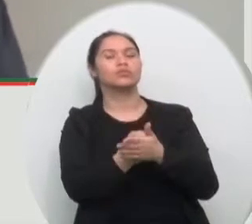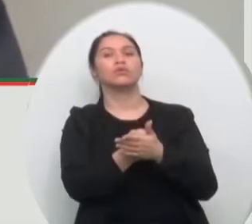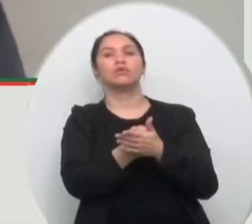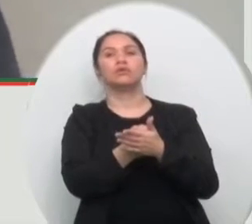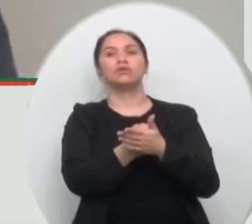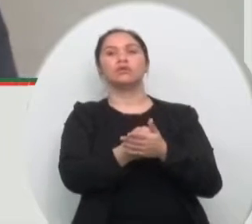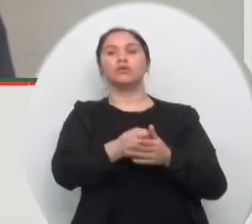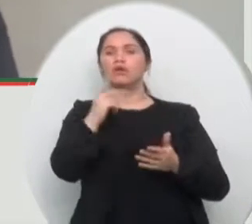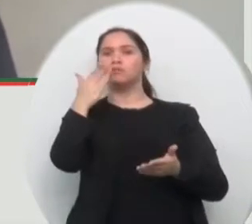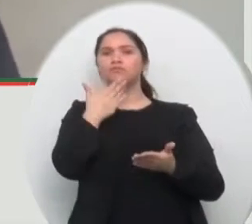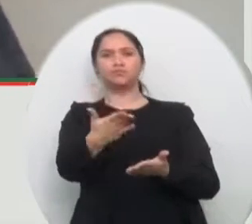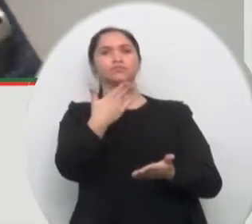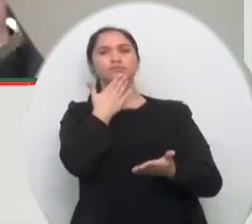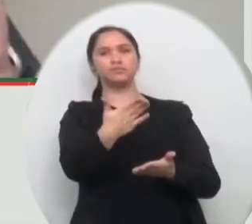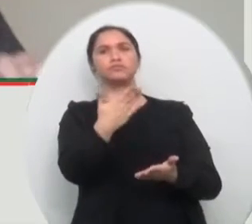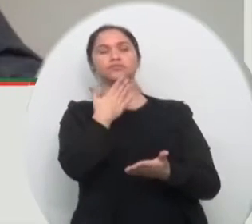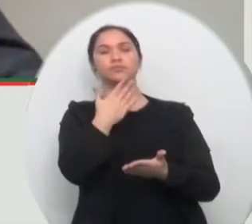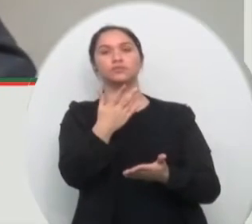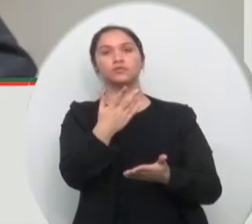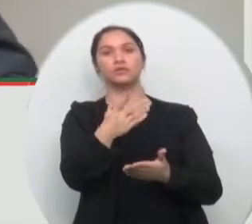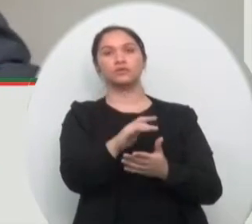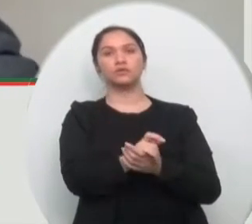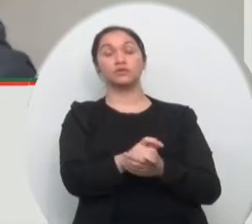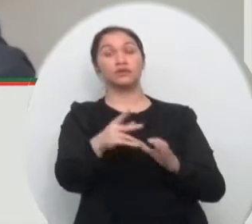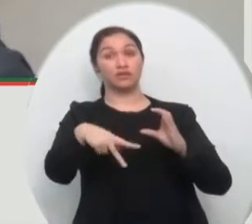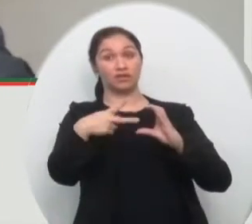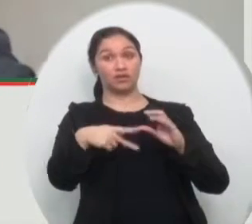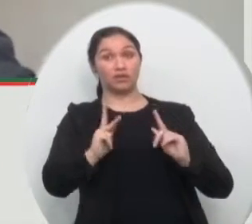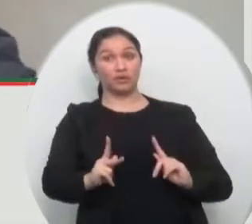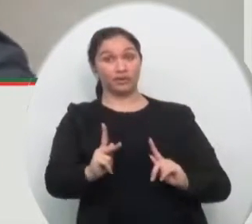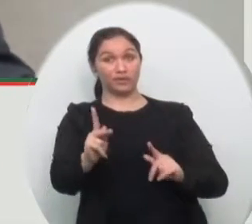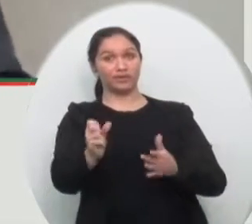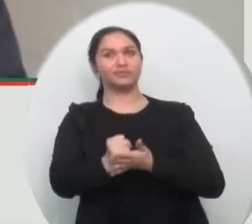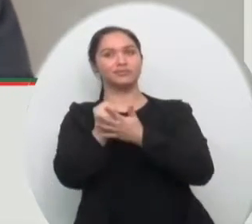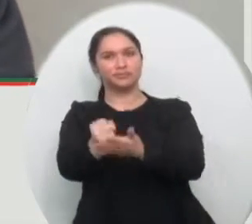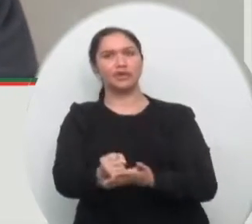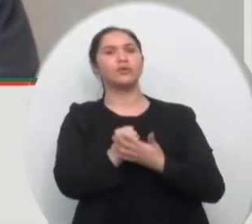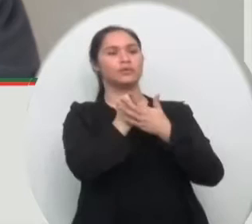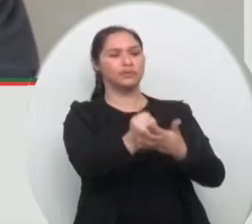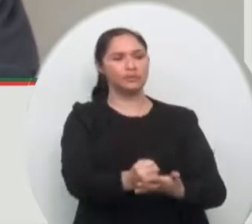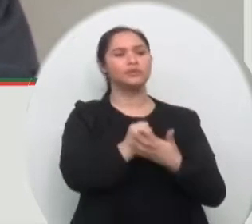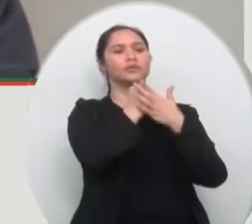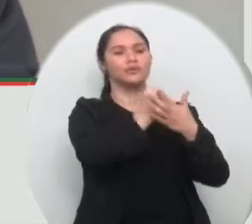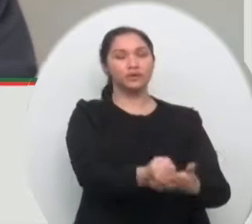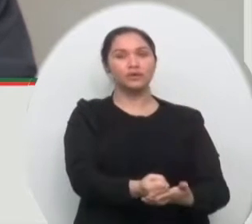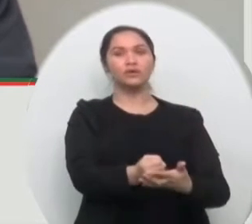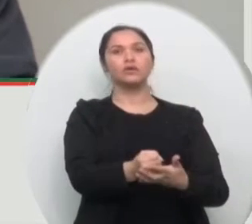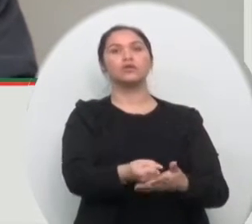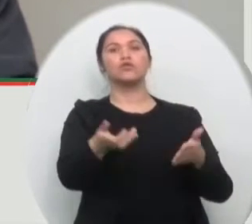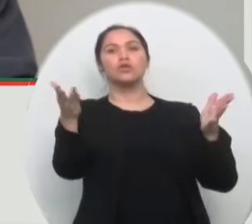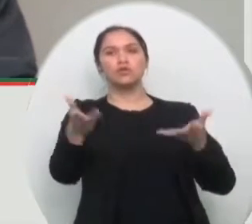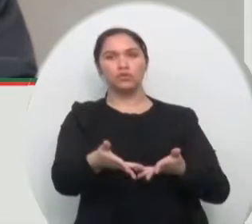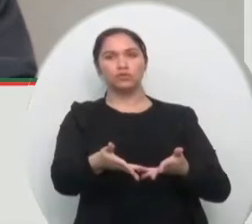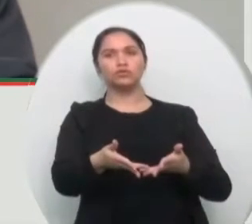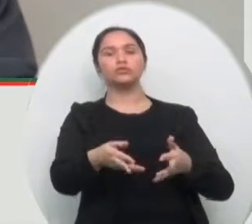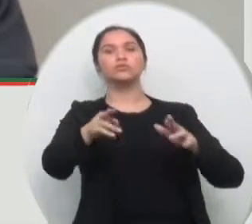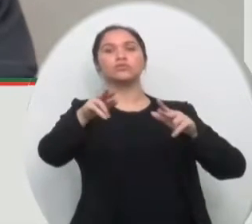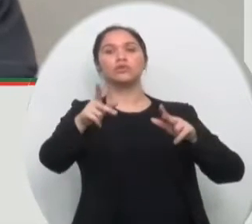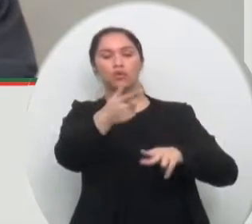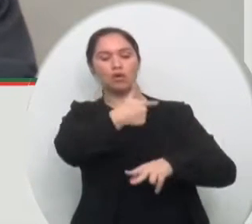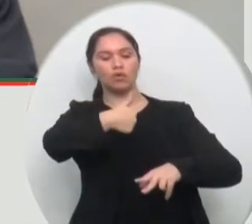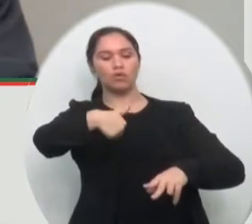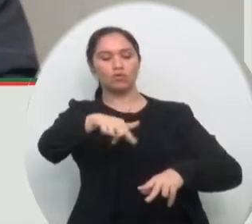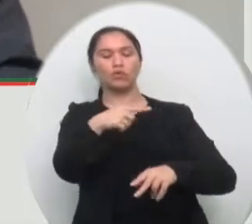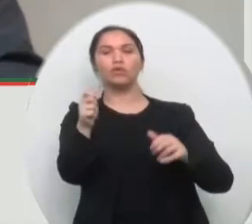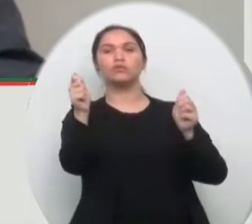e cobranças. E essa casa nunca se furtou. Todos os vereadores estiveram do lado. E não vai ser diferente com vocês. Pode contar com